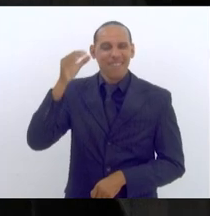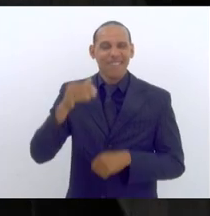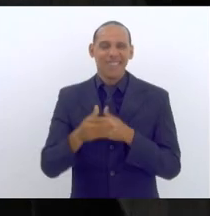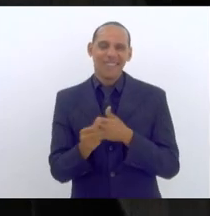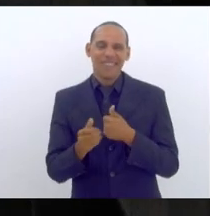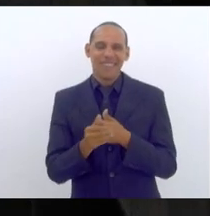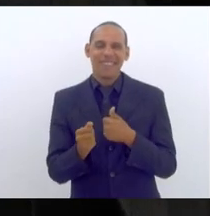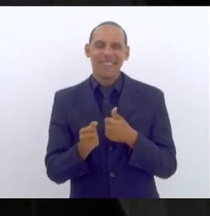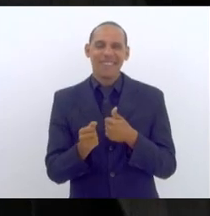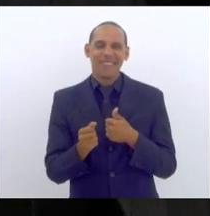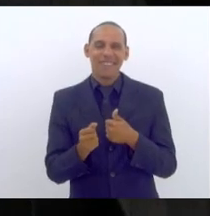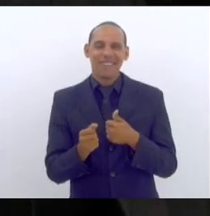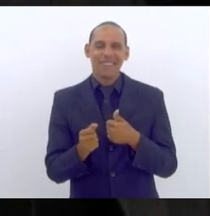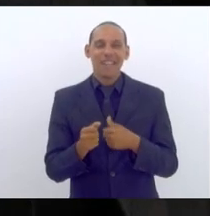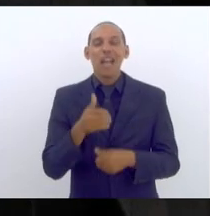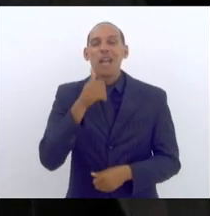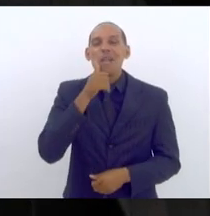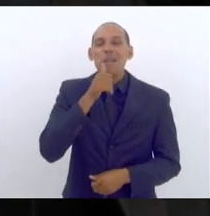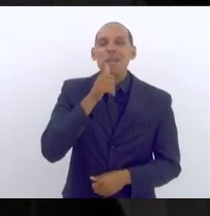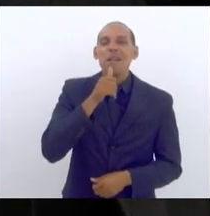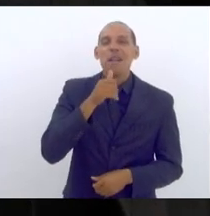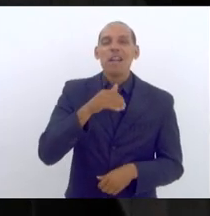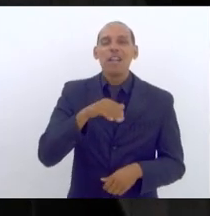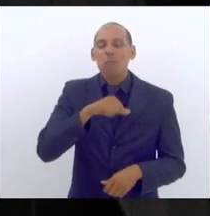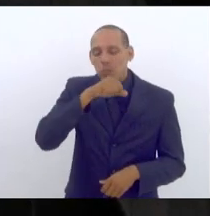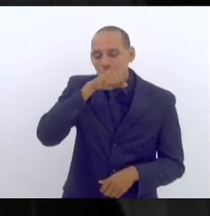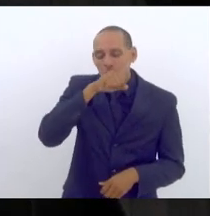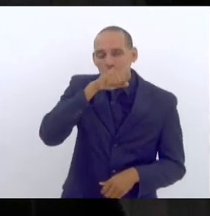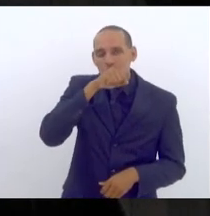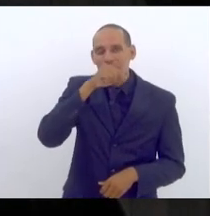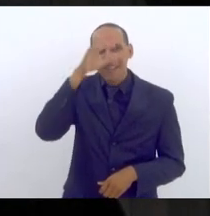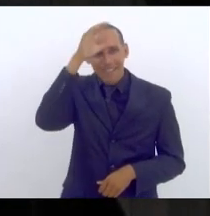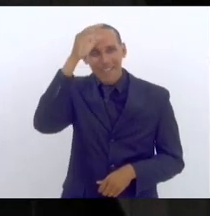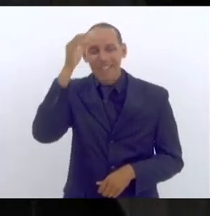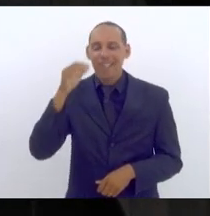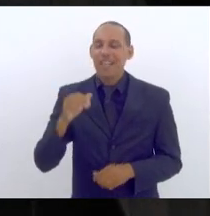a benção tia amém